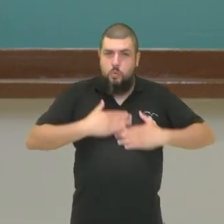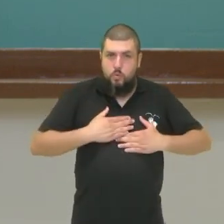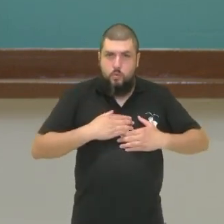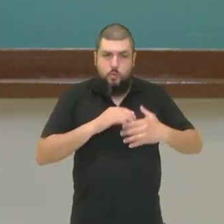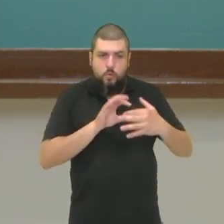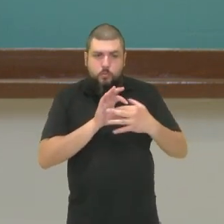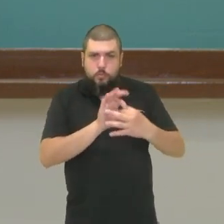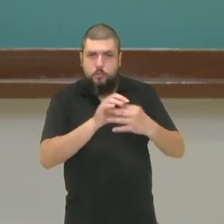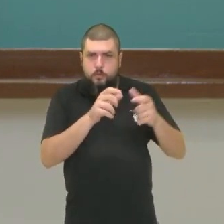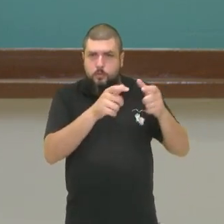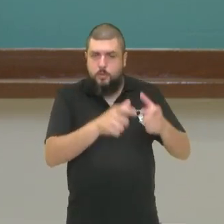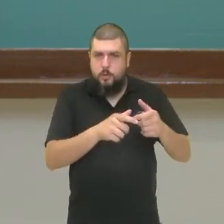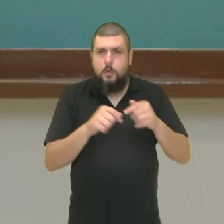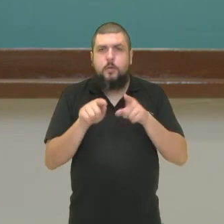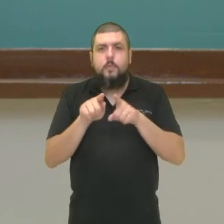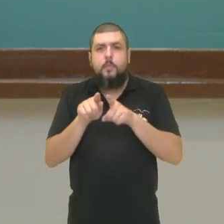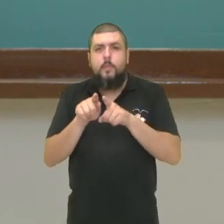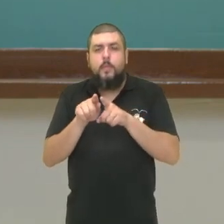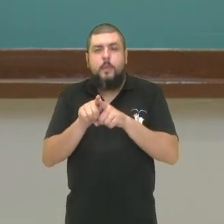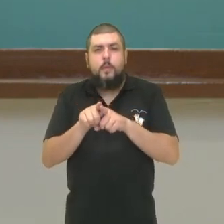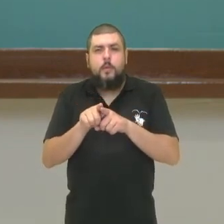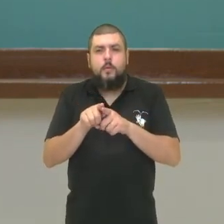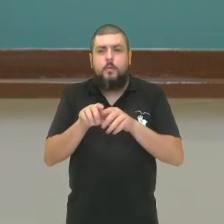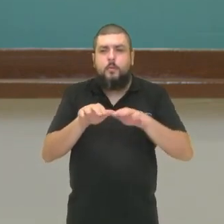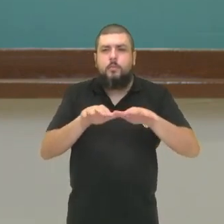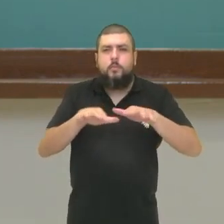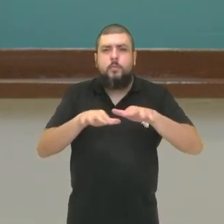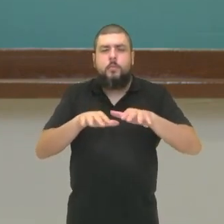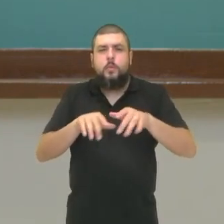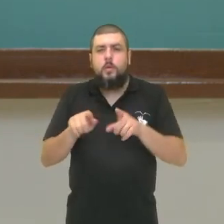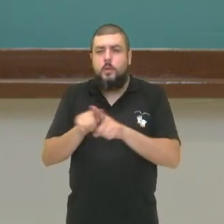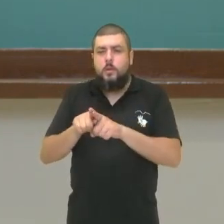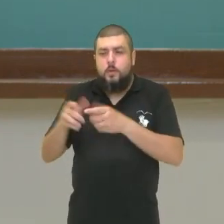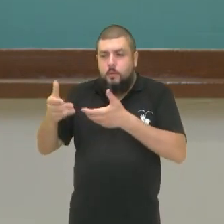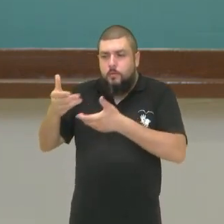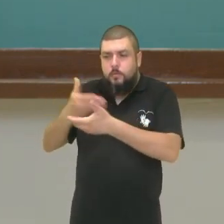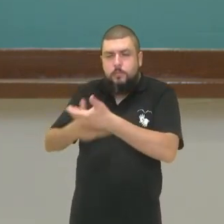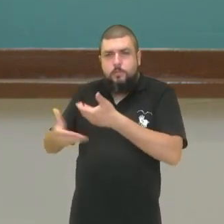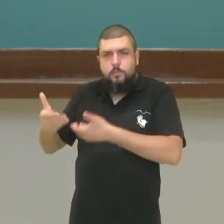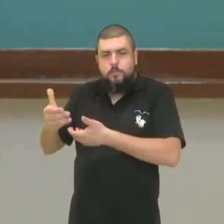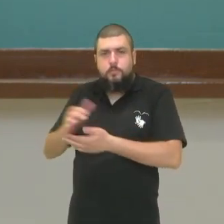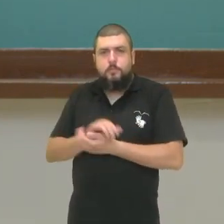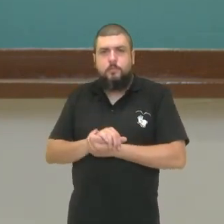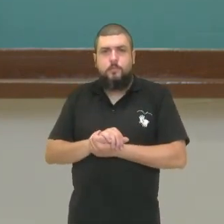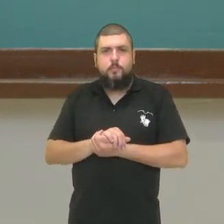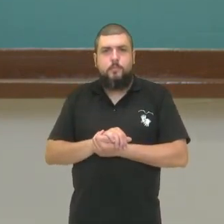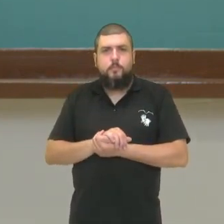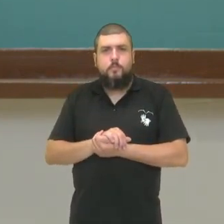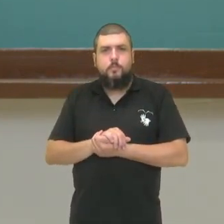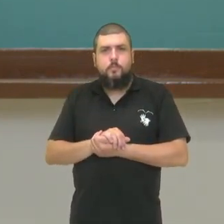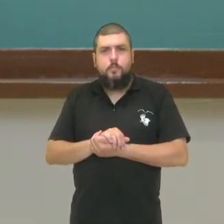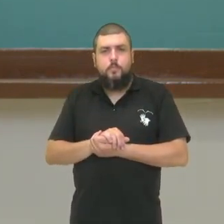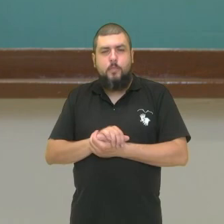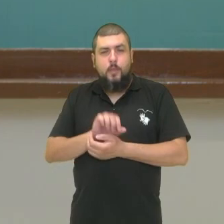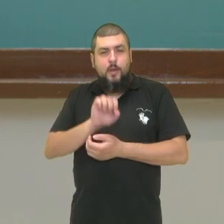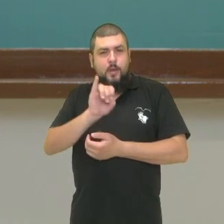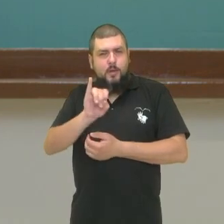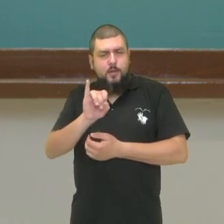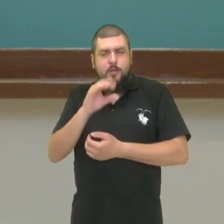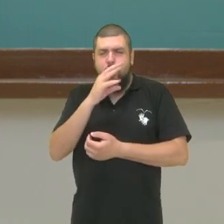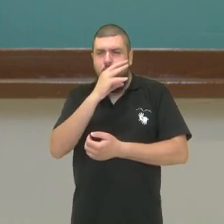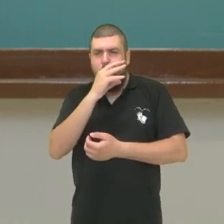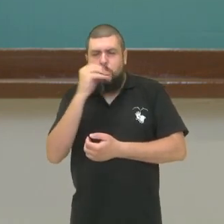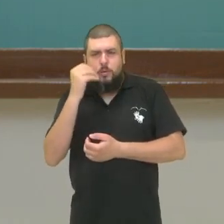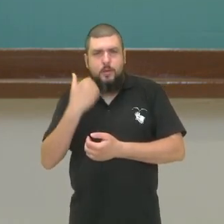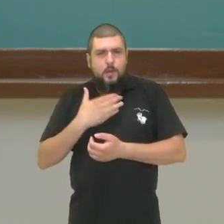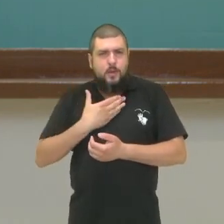do movimento e a relação entre os outros participantes, né? Se você gostou, né, do que nós vimos até agora, se